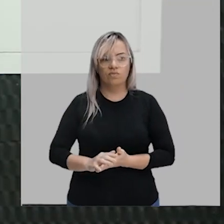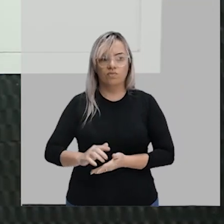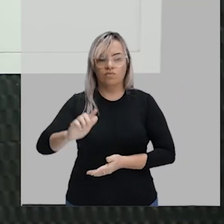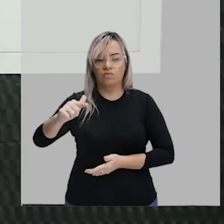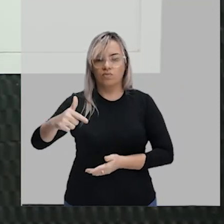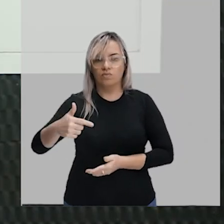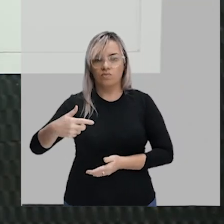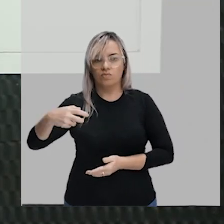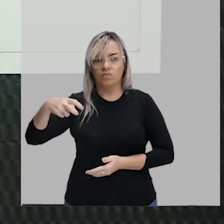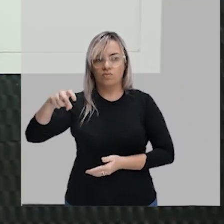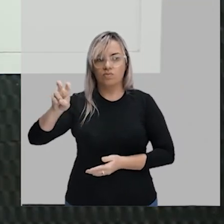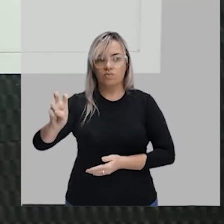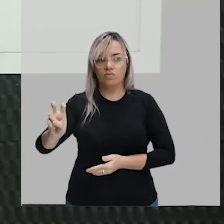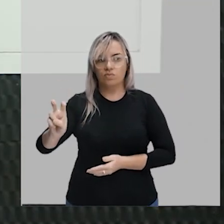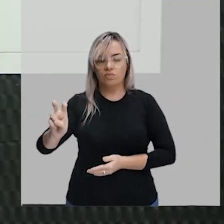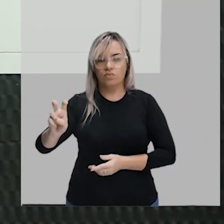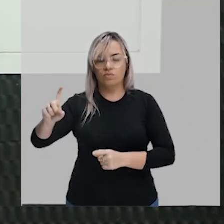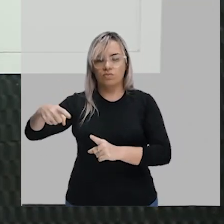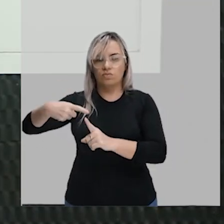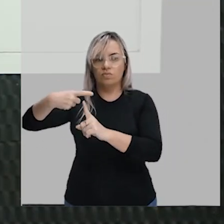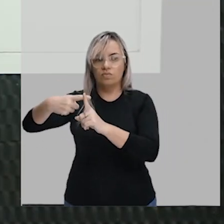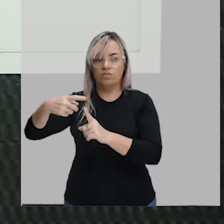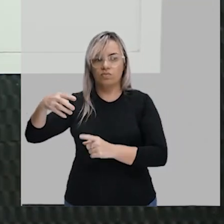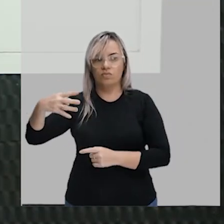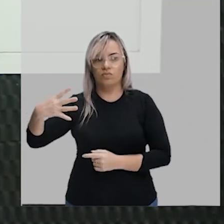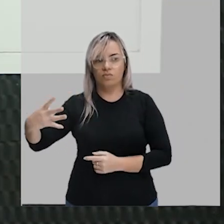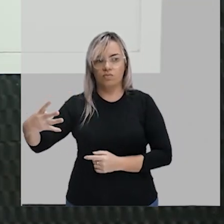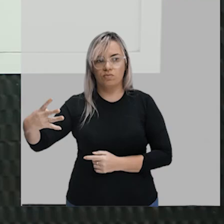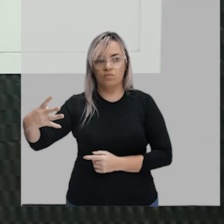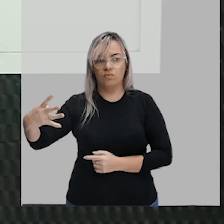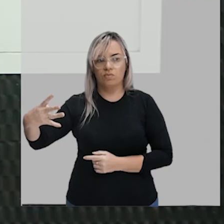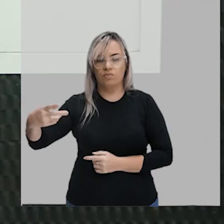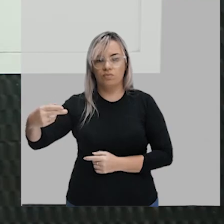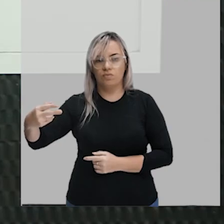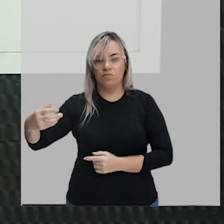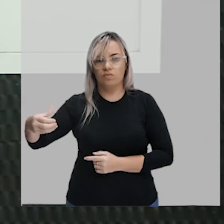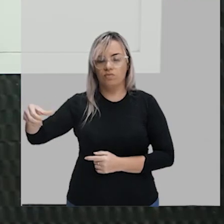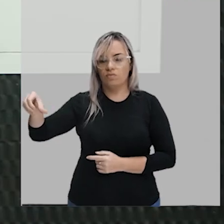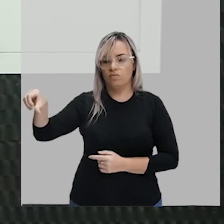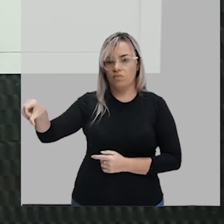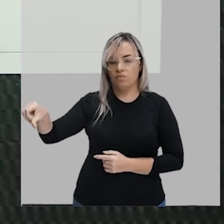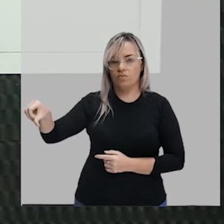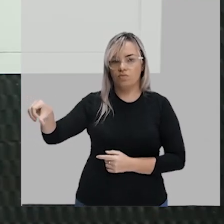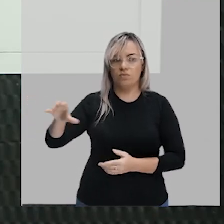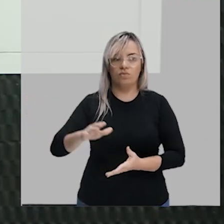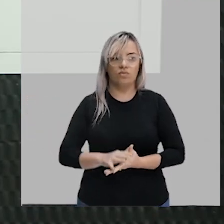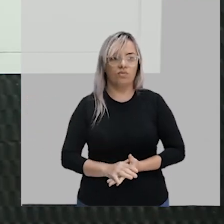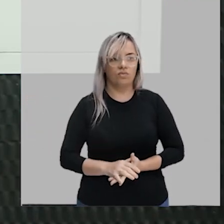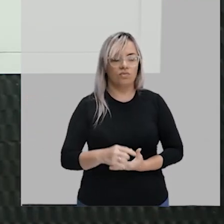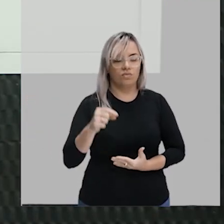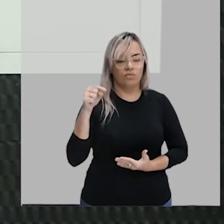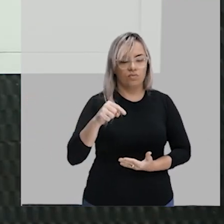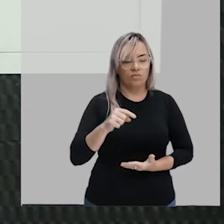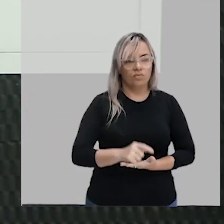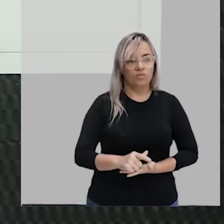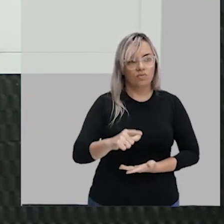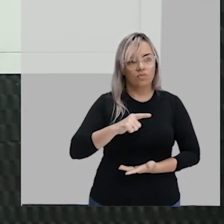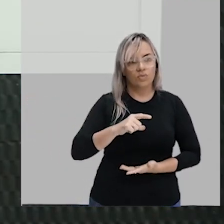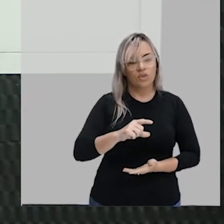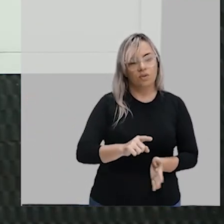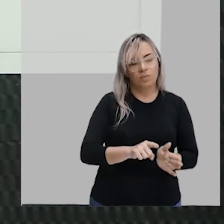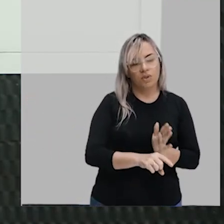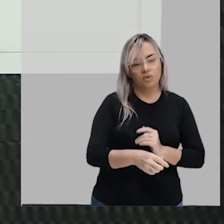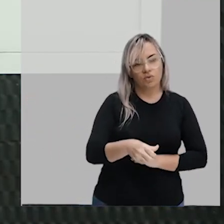5 mais 4. Isso aqui vai ser igual a 9. Aqui eu vou ter menos